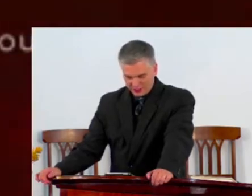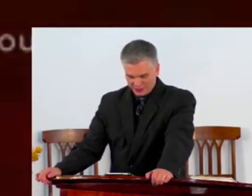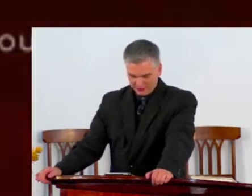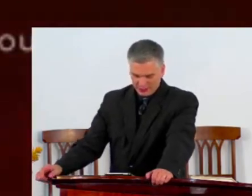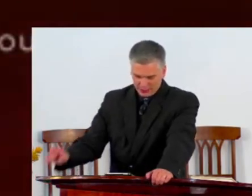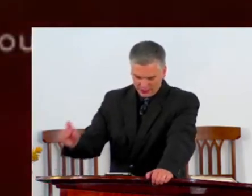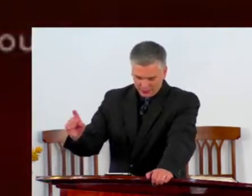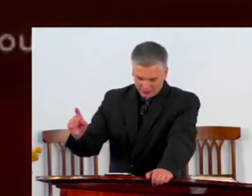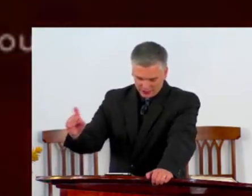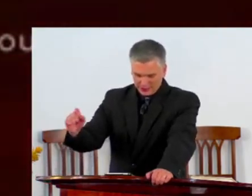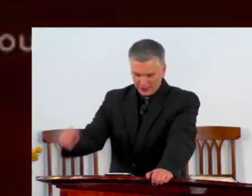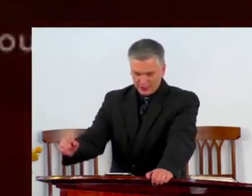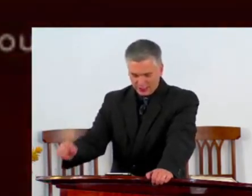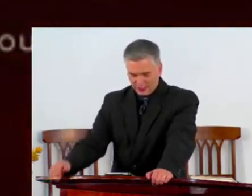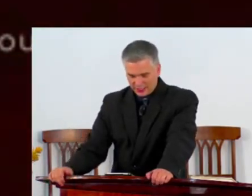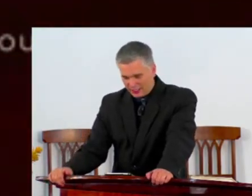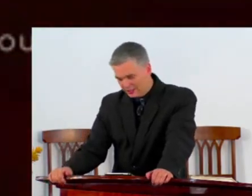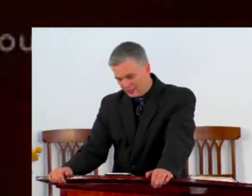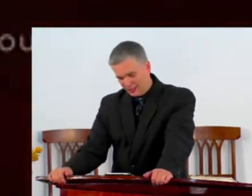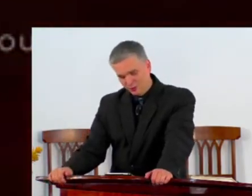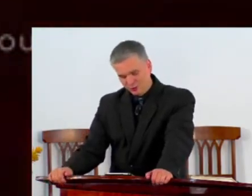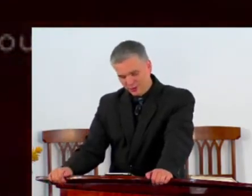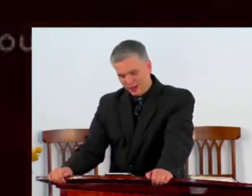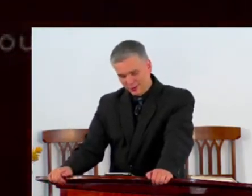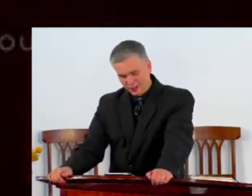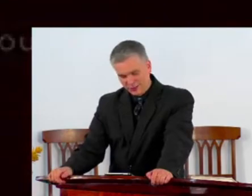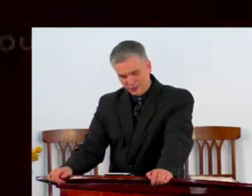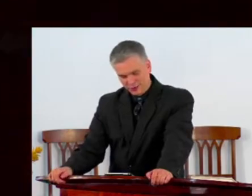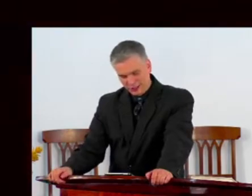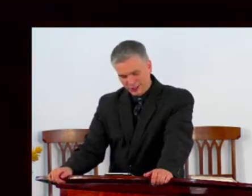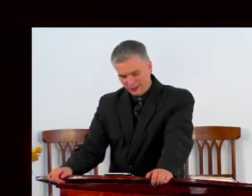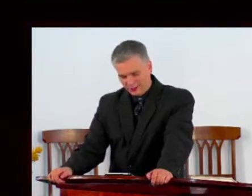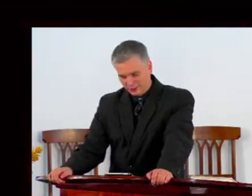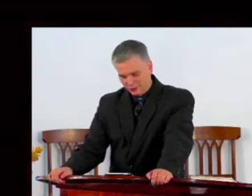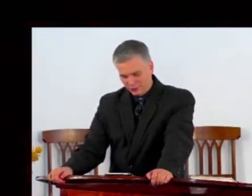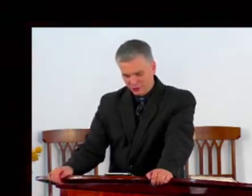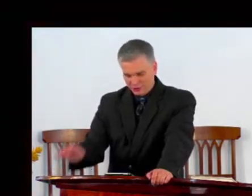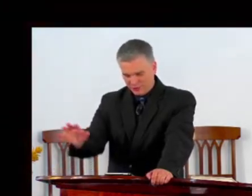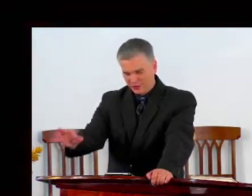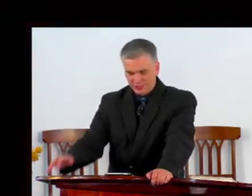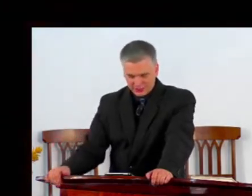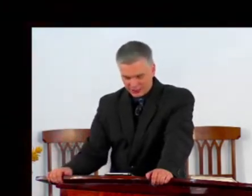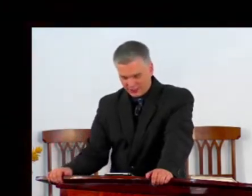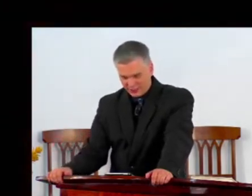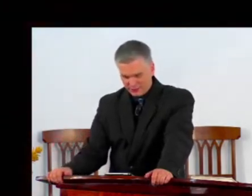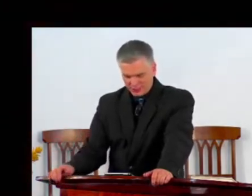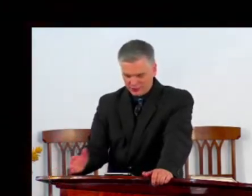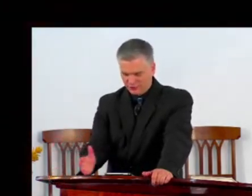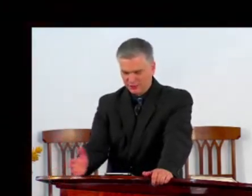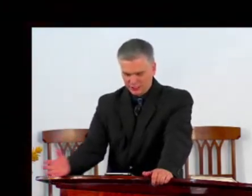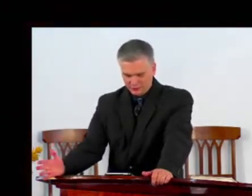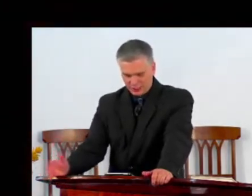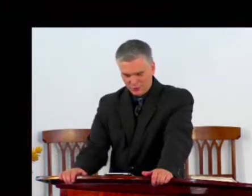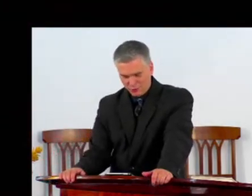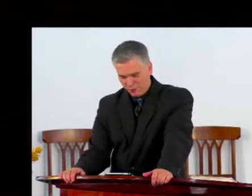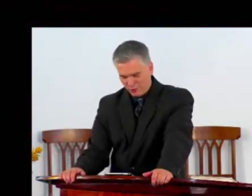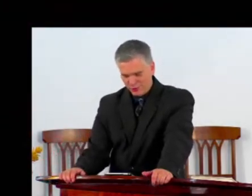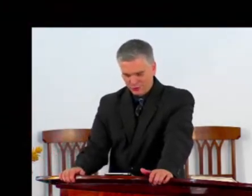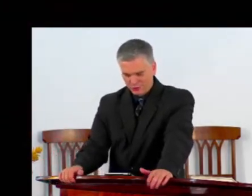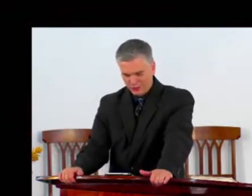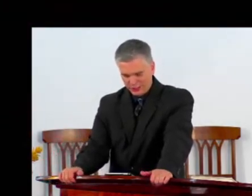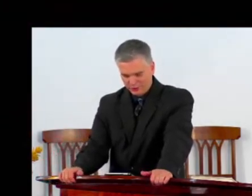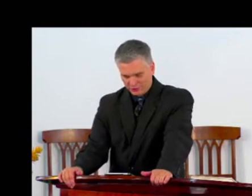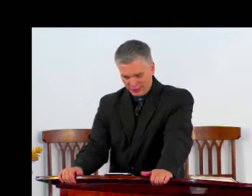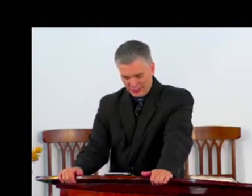igreja, vocês têm que agradecer a Deus primeiramente, porque os frutos estão vindo dessa igreja. Mas se você não está com um compromisso